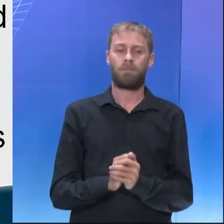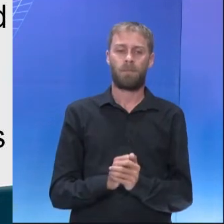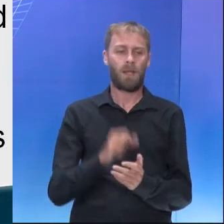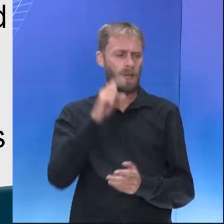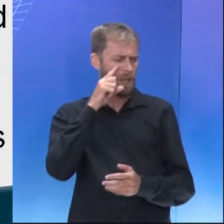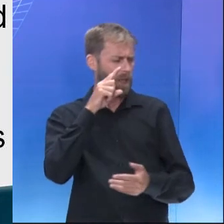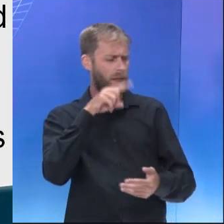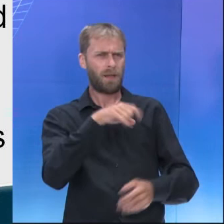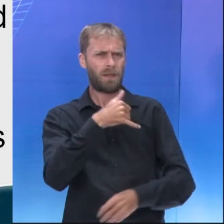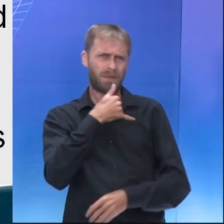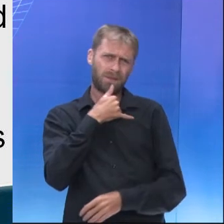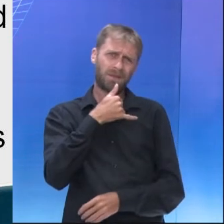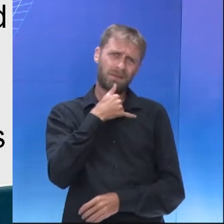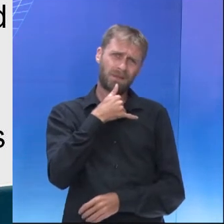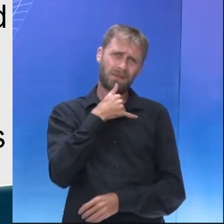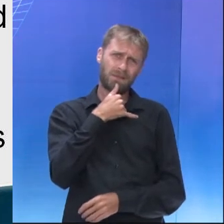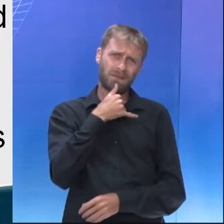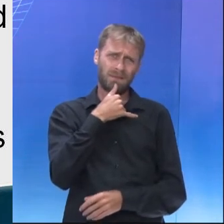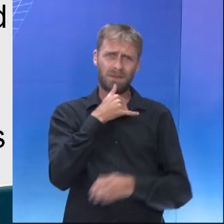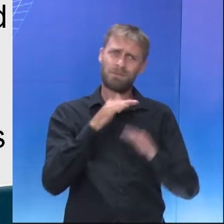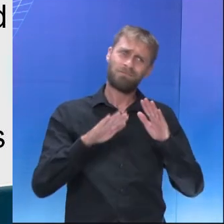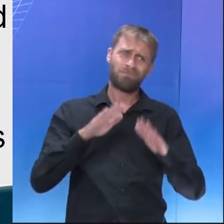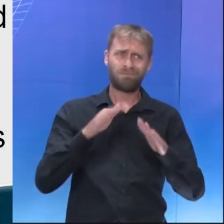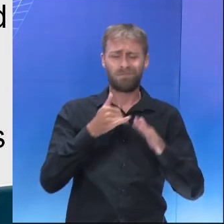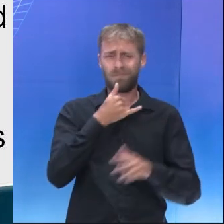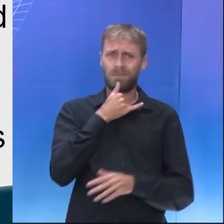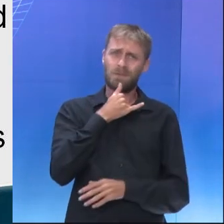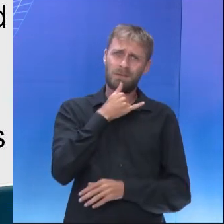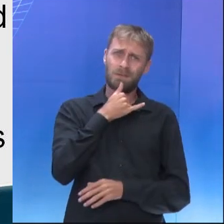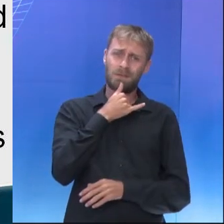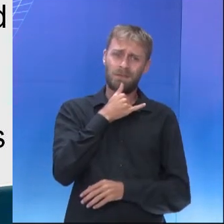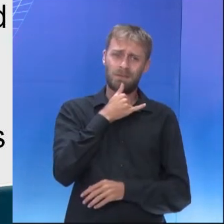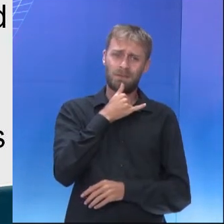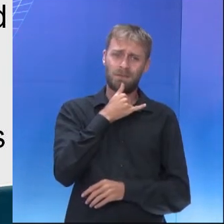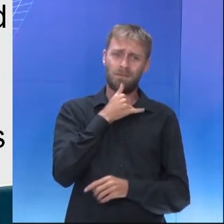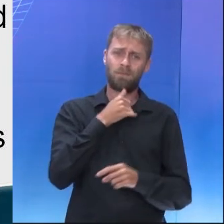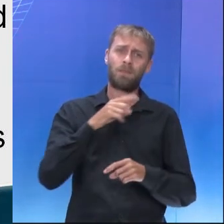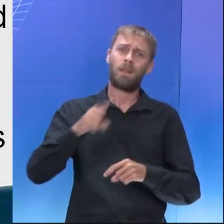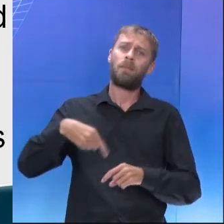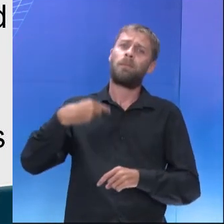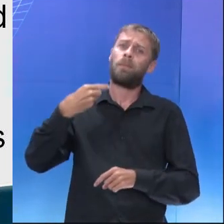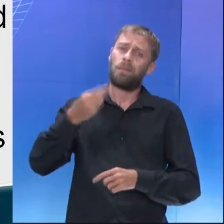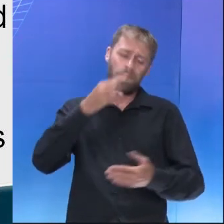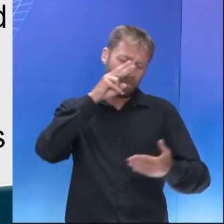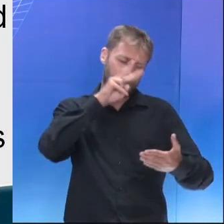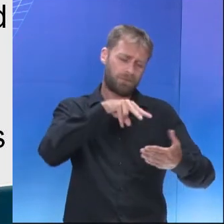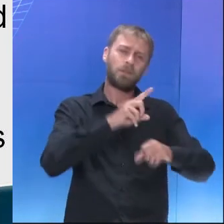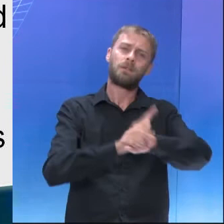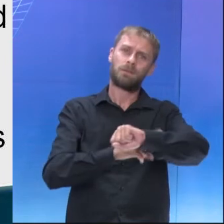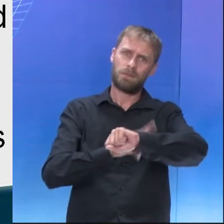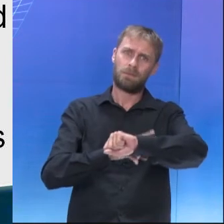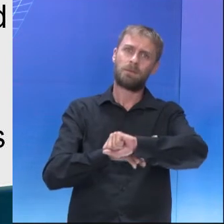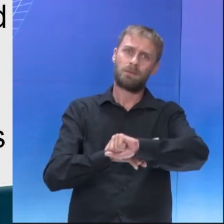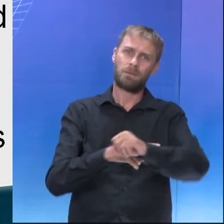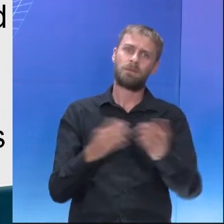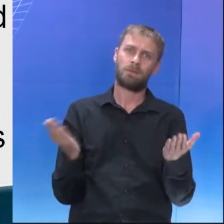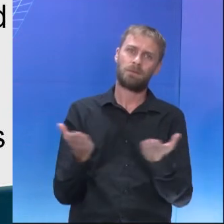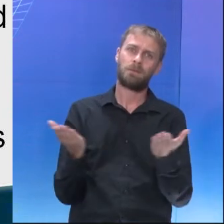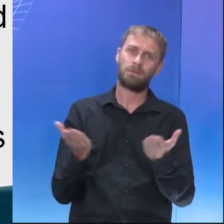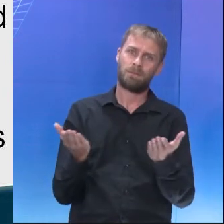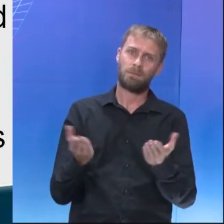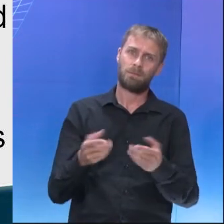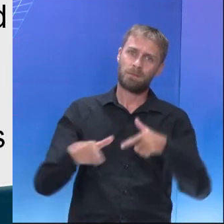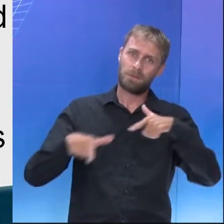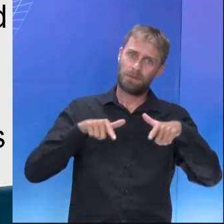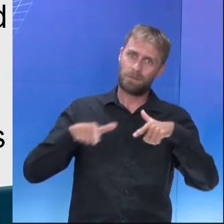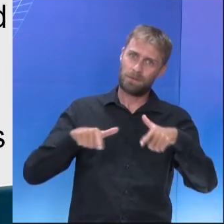looked unhappy. Ele parecia triste, infeliz, né? Depois de ver a sua agenda de trabalho,